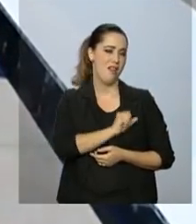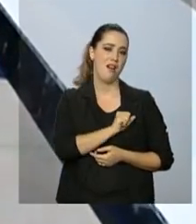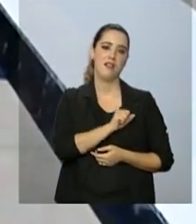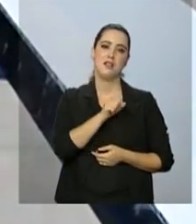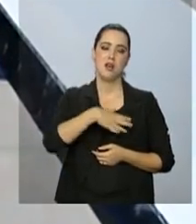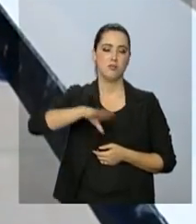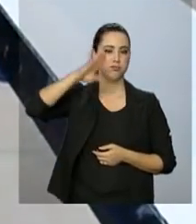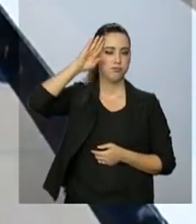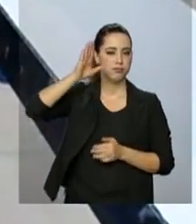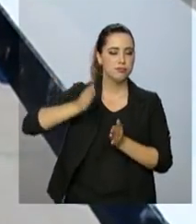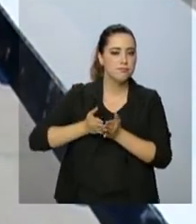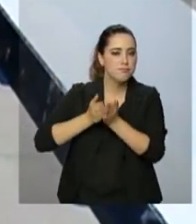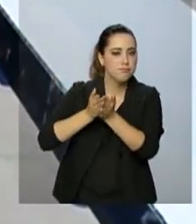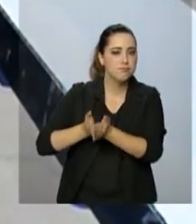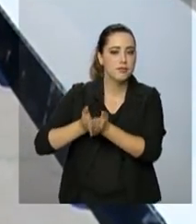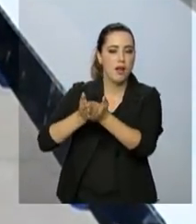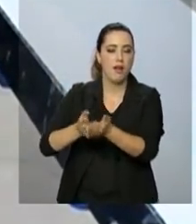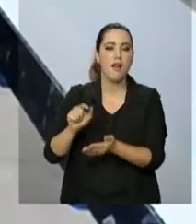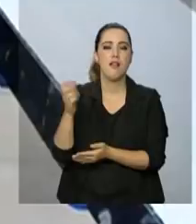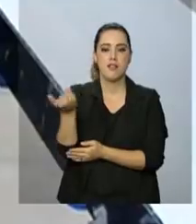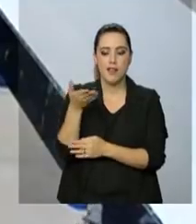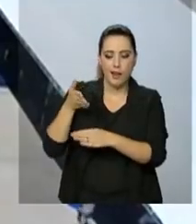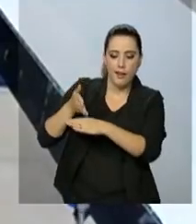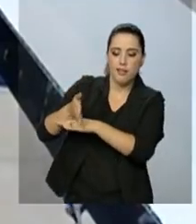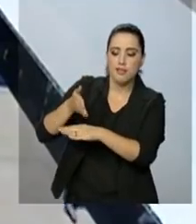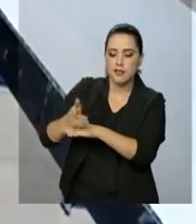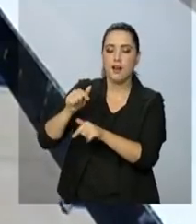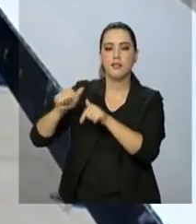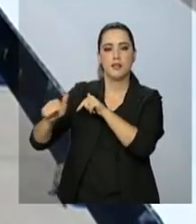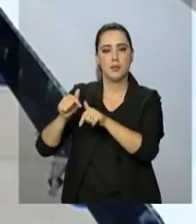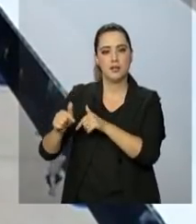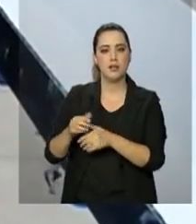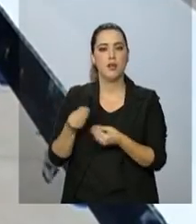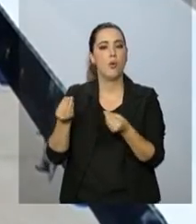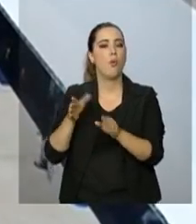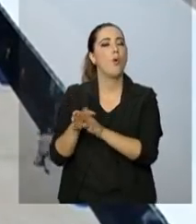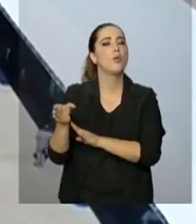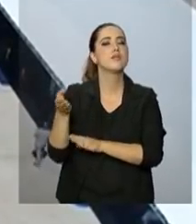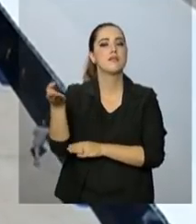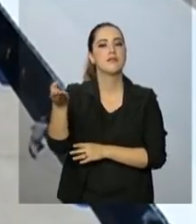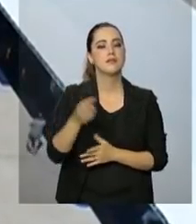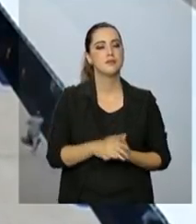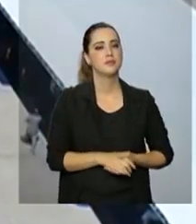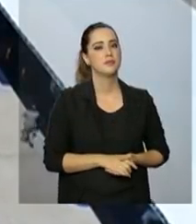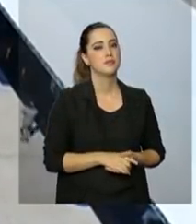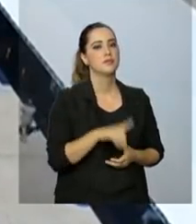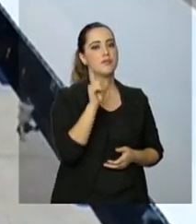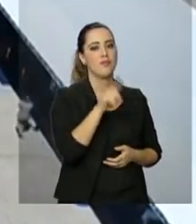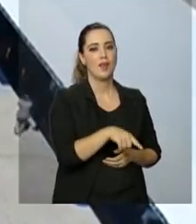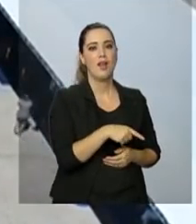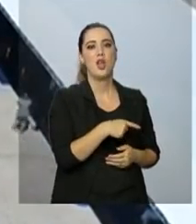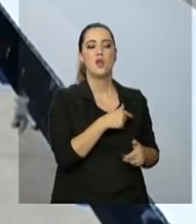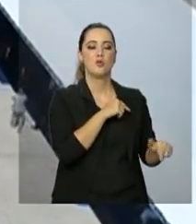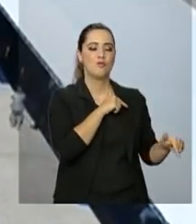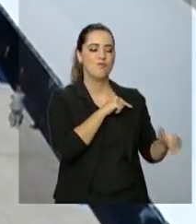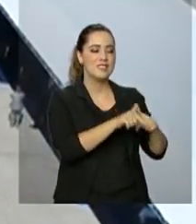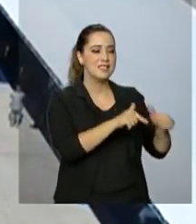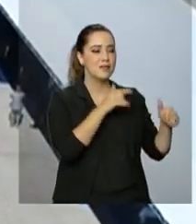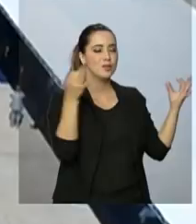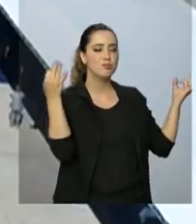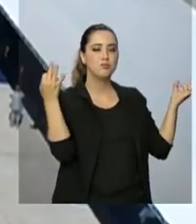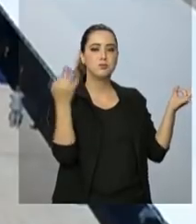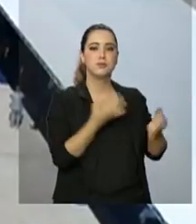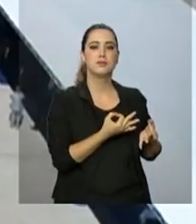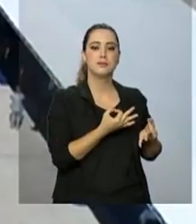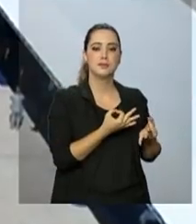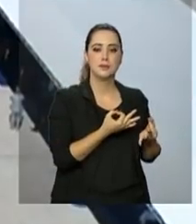pela Marinha do Brasil, né, e quer ingressar, fazer carreira na Marinha? É, realmente é uma carreira fantástica,